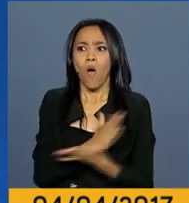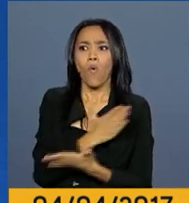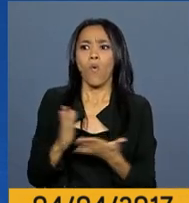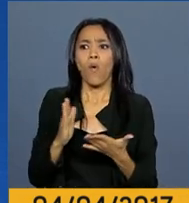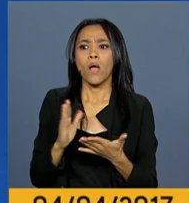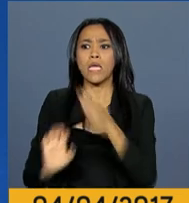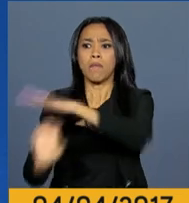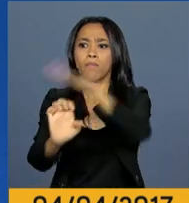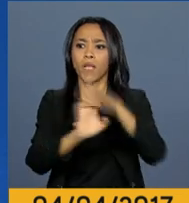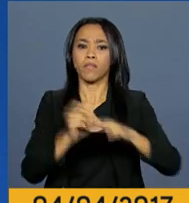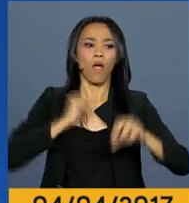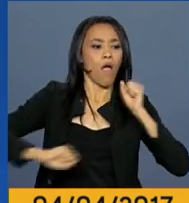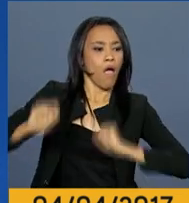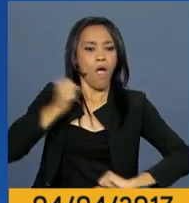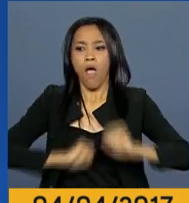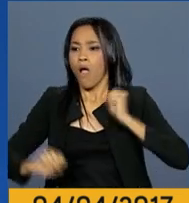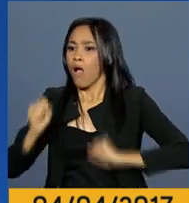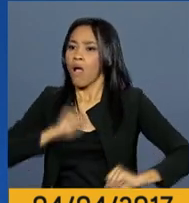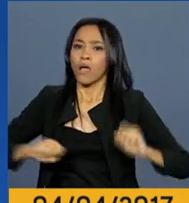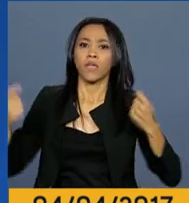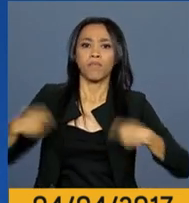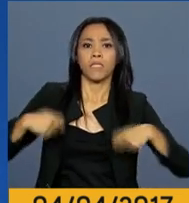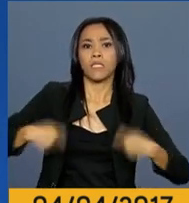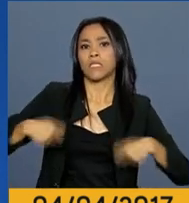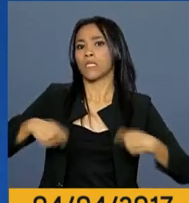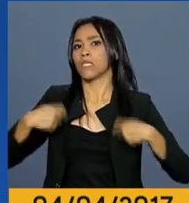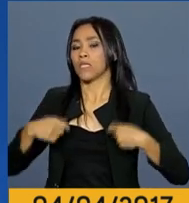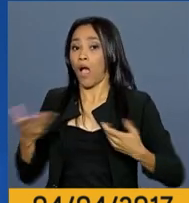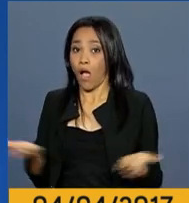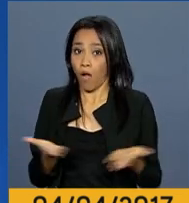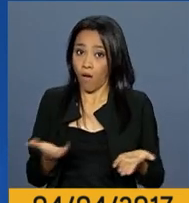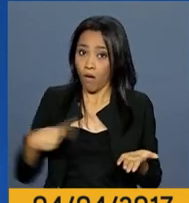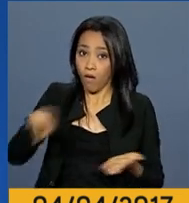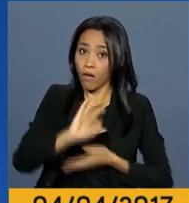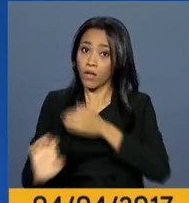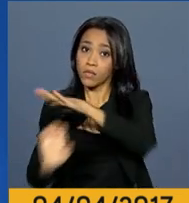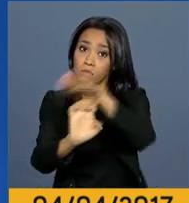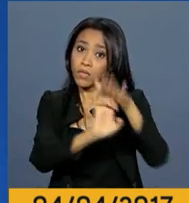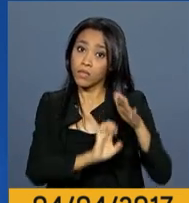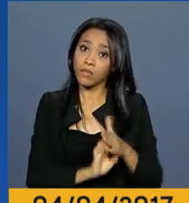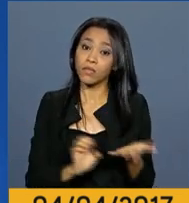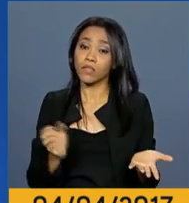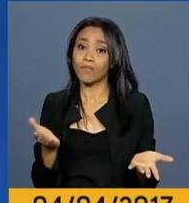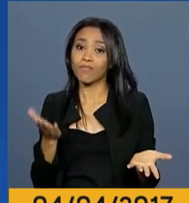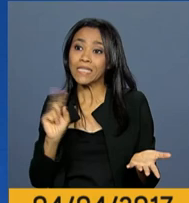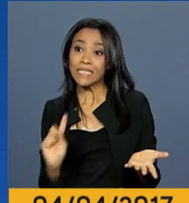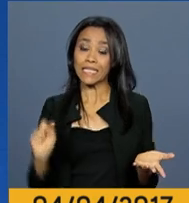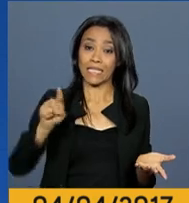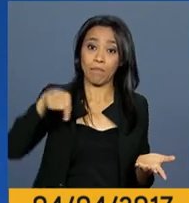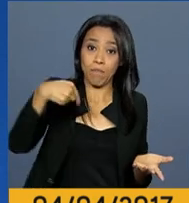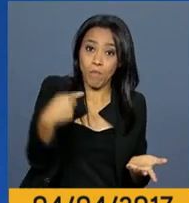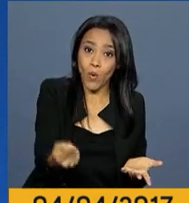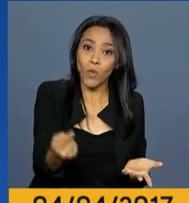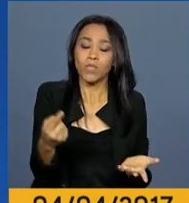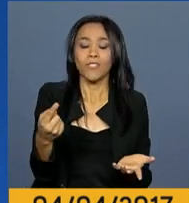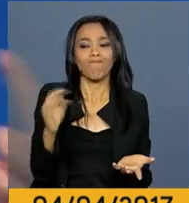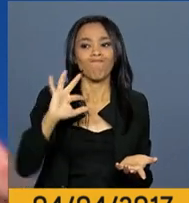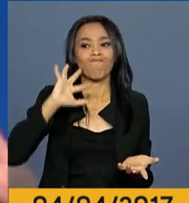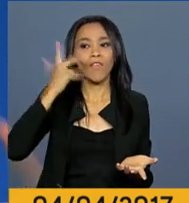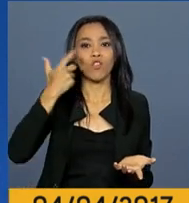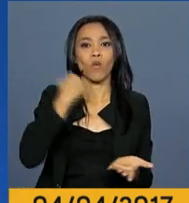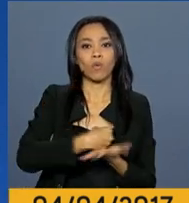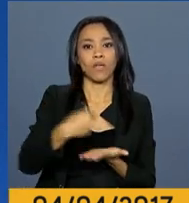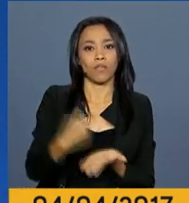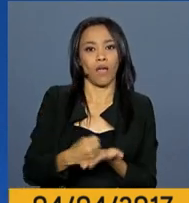empresas. Então, as empresas estão utilizando agora a sua capacidade ociosa. Depois é que vem a contratação para valer.